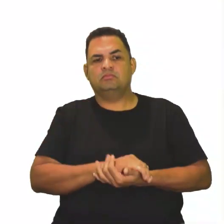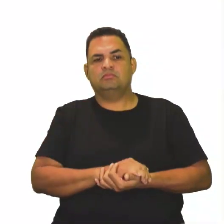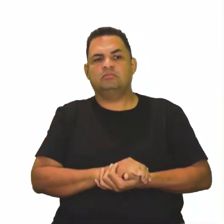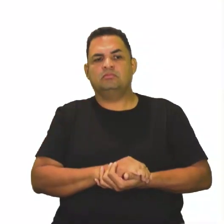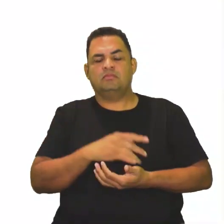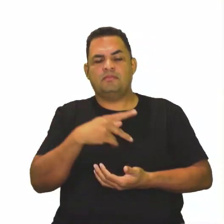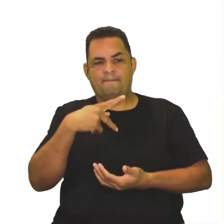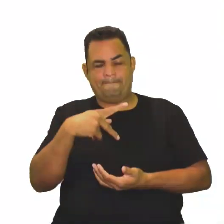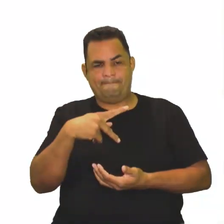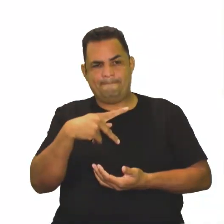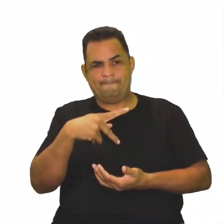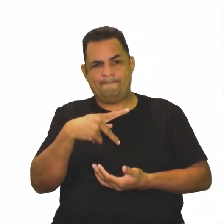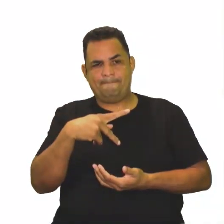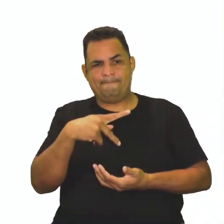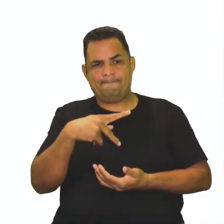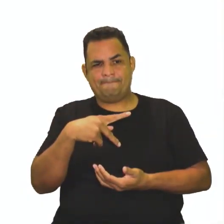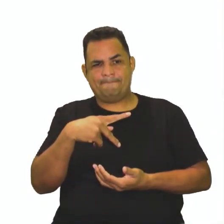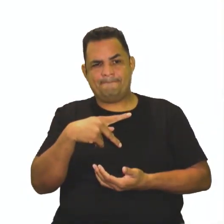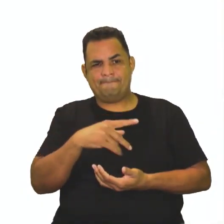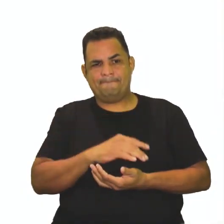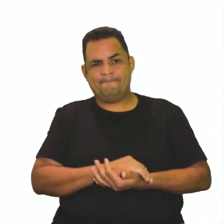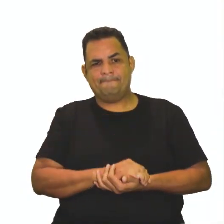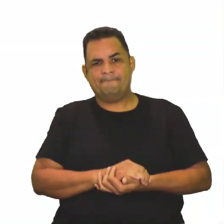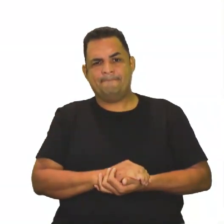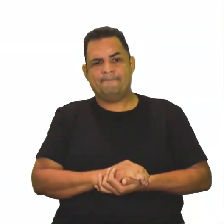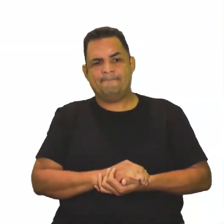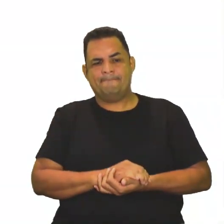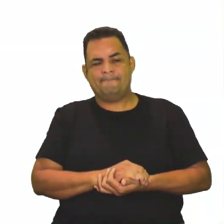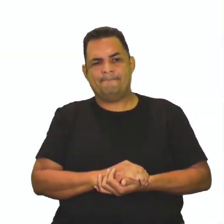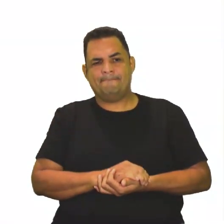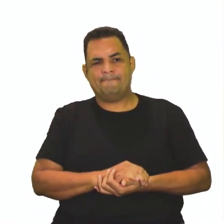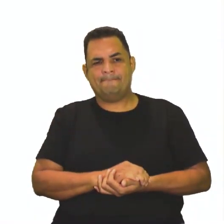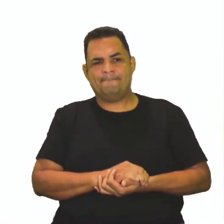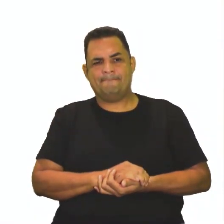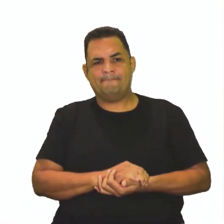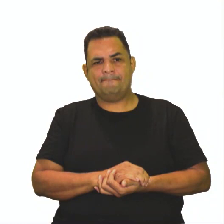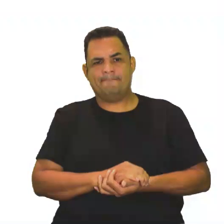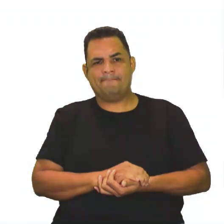a potência... Não gostei desse azul aqui não, peraí.